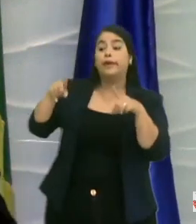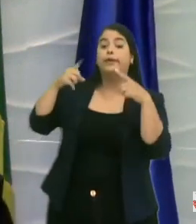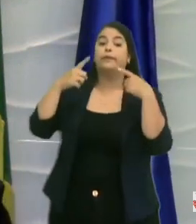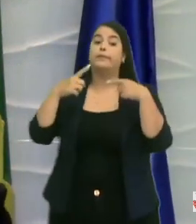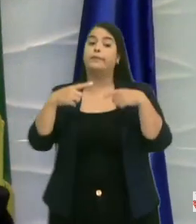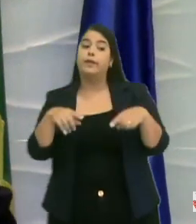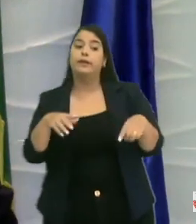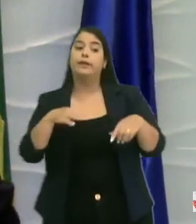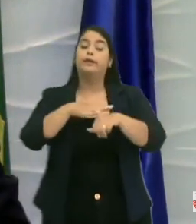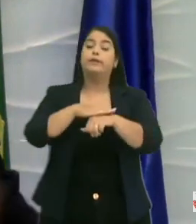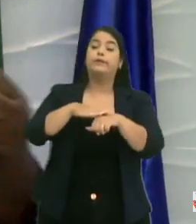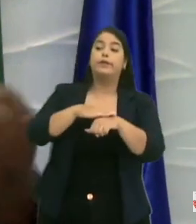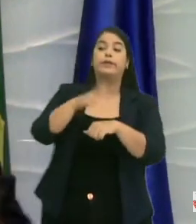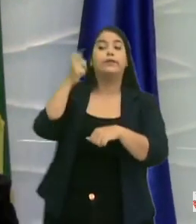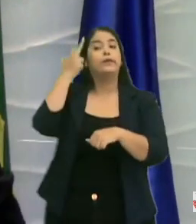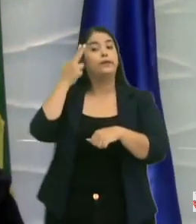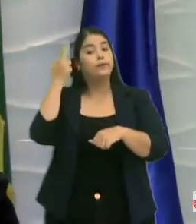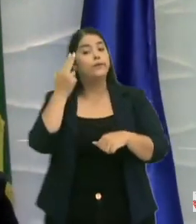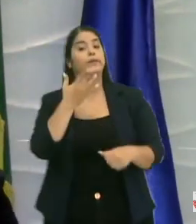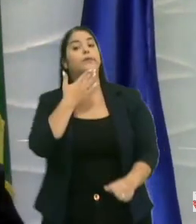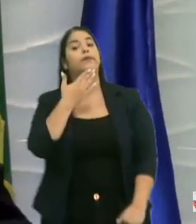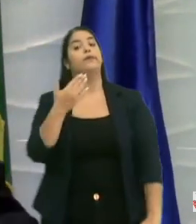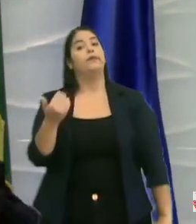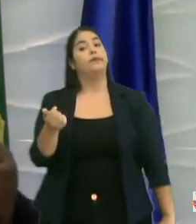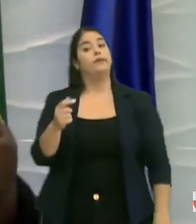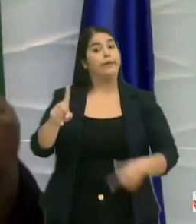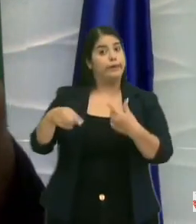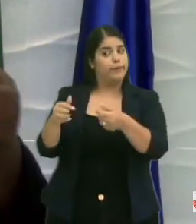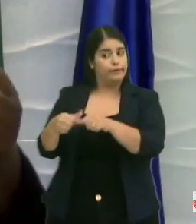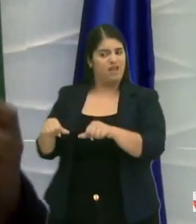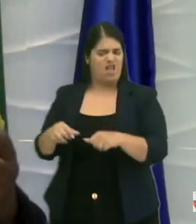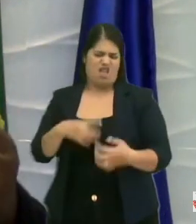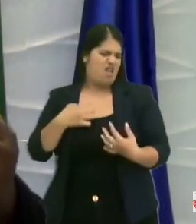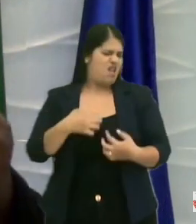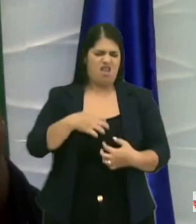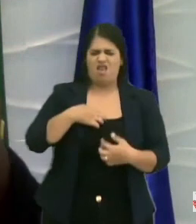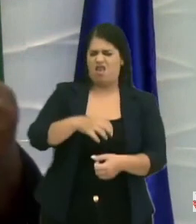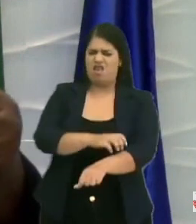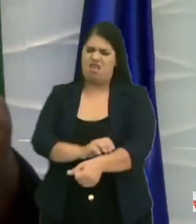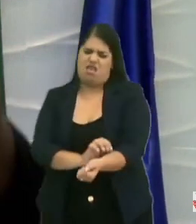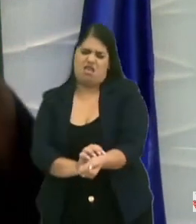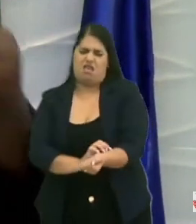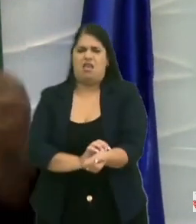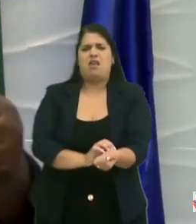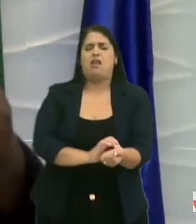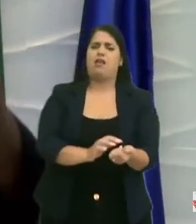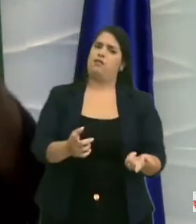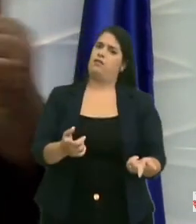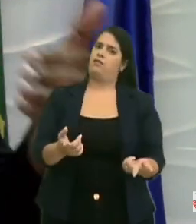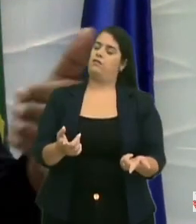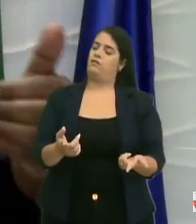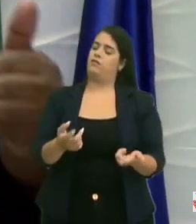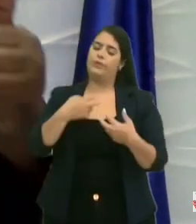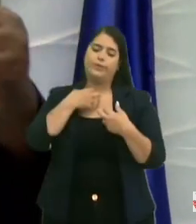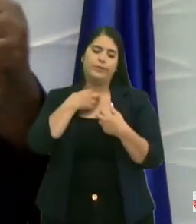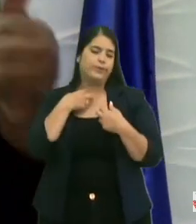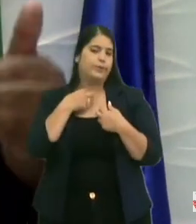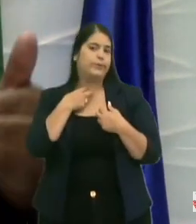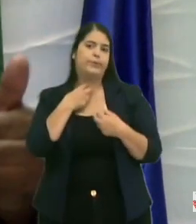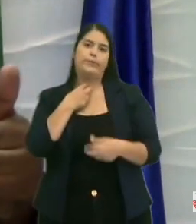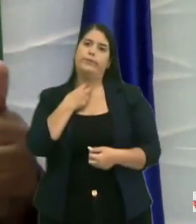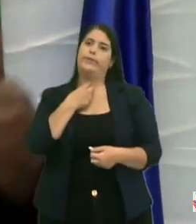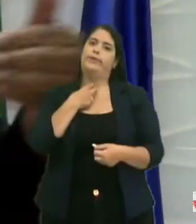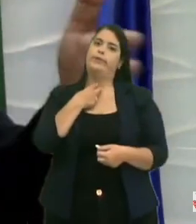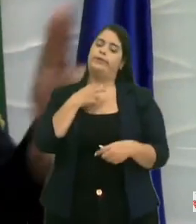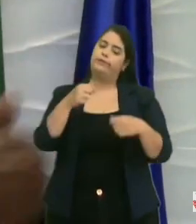Observe o que você está falando para depois não ficar bravo cobrando, quando você é punido, ficar cobrando de pessoas